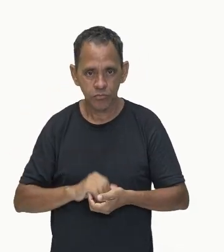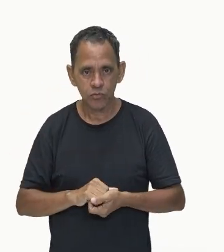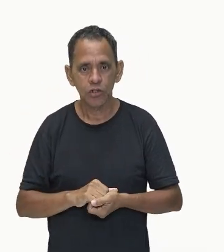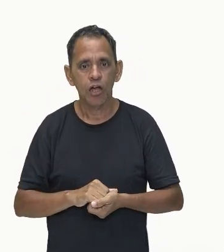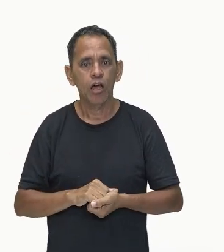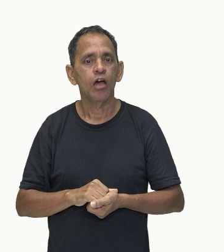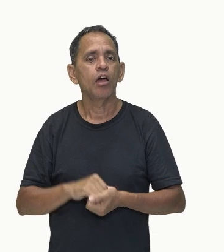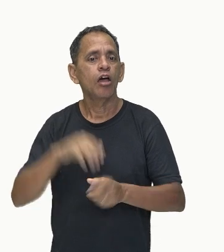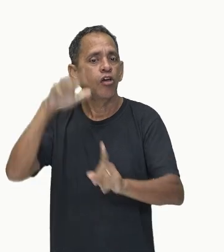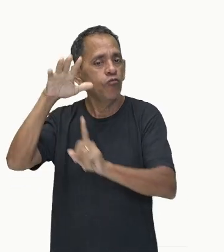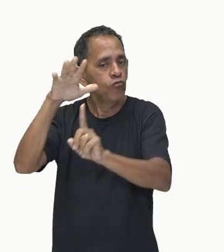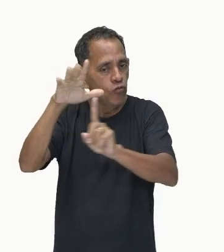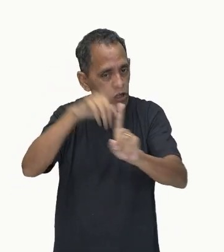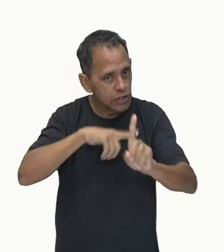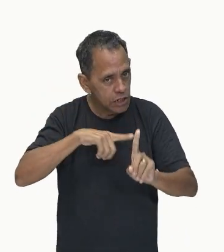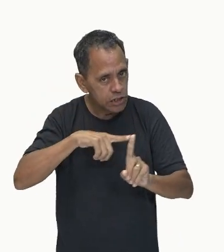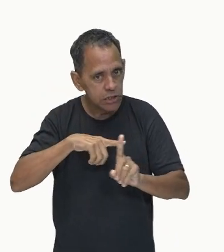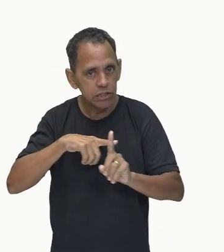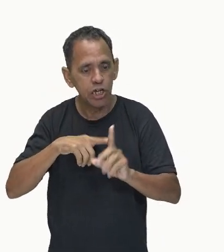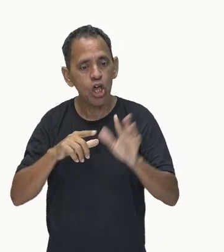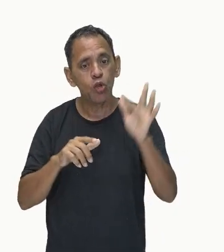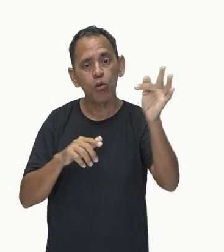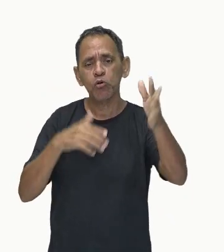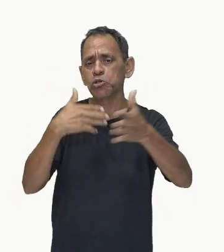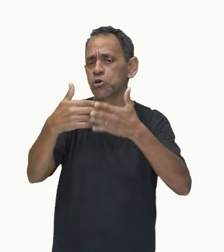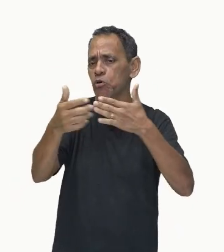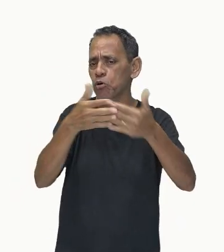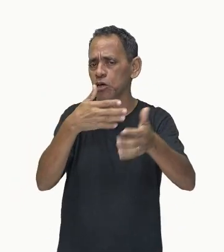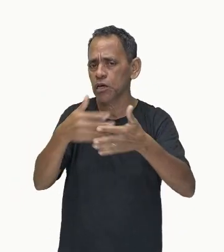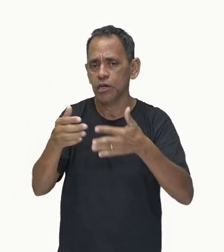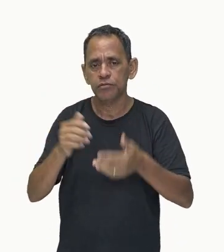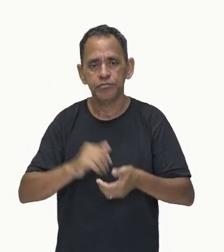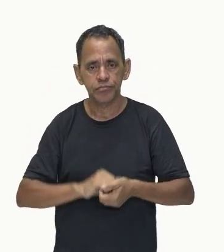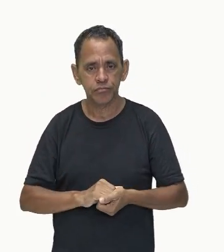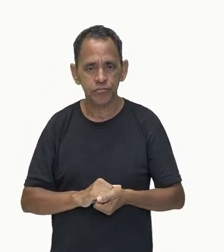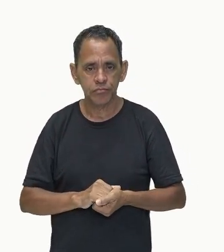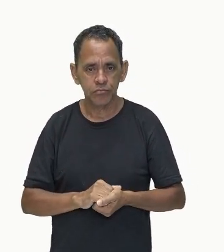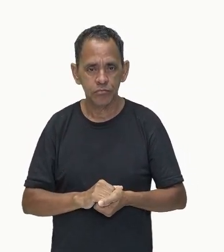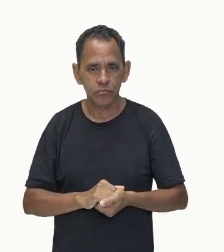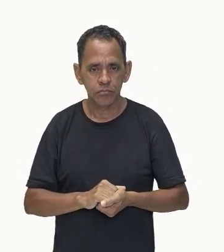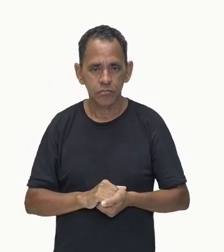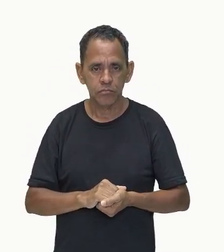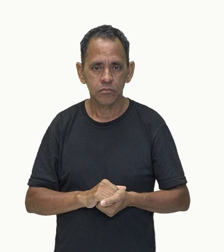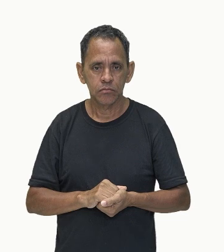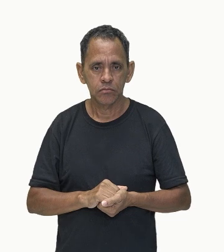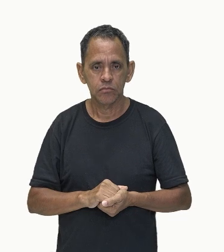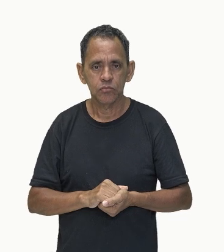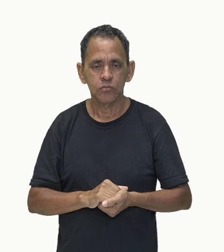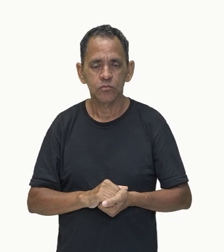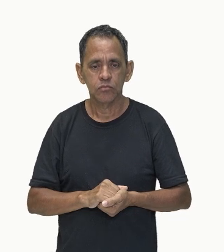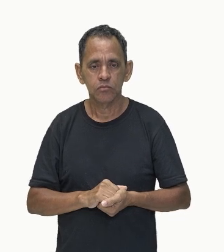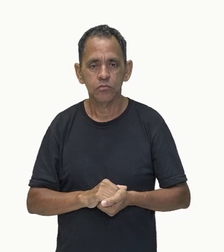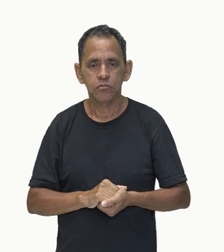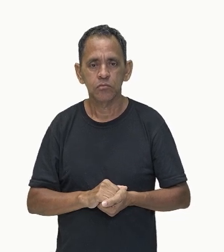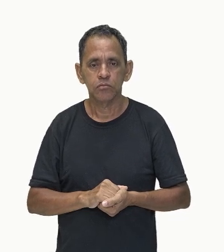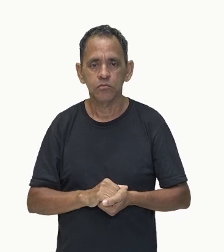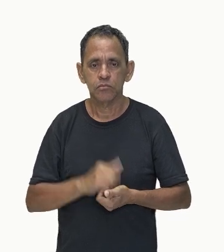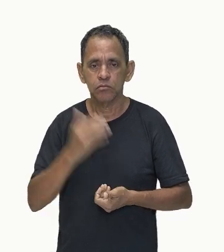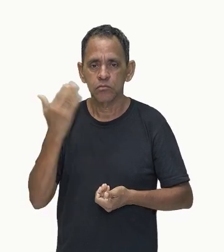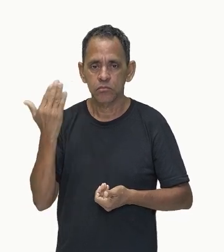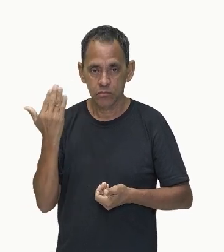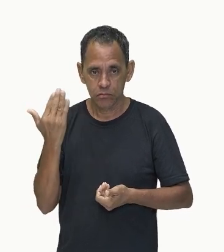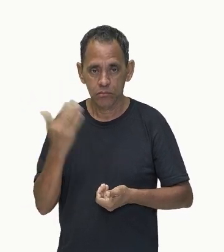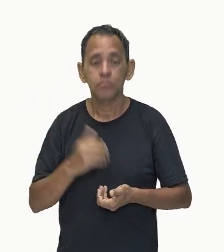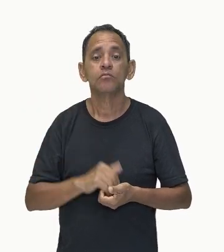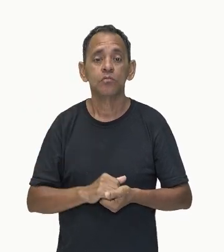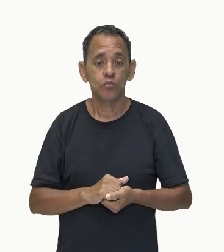Essa força que eu representei aqui nesse gráfico, veja que eu tenho um gráfico força por distância, veja que eu mudei a representação aqui,